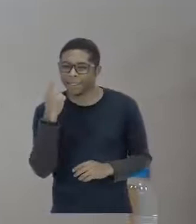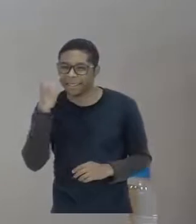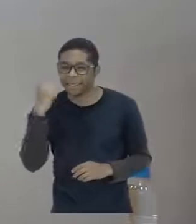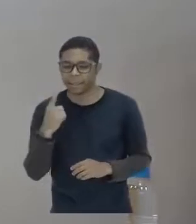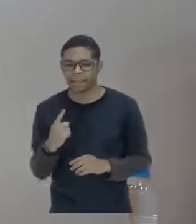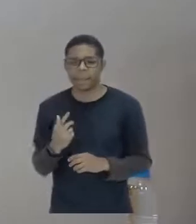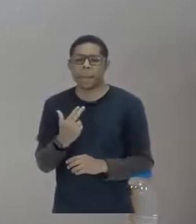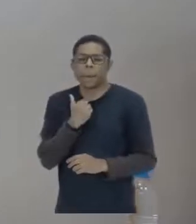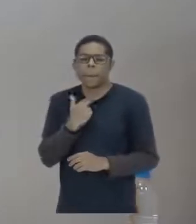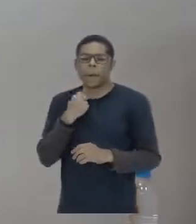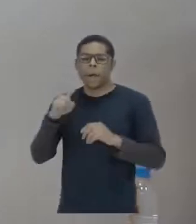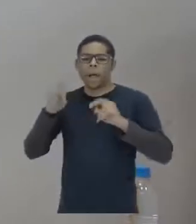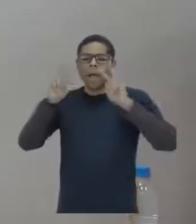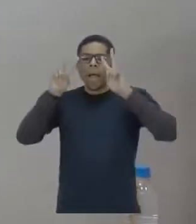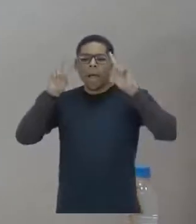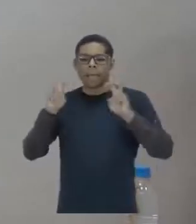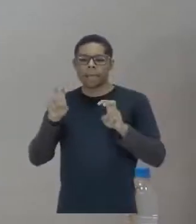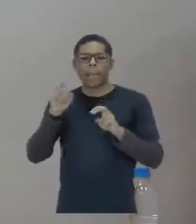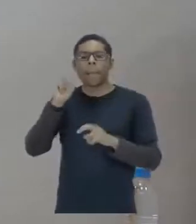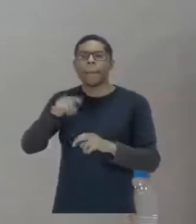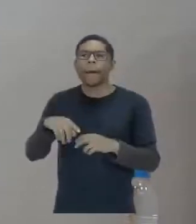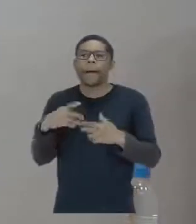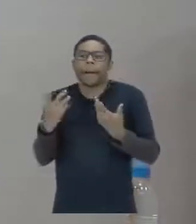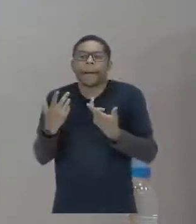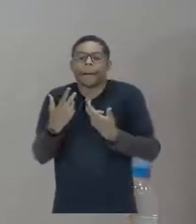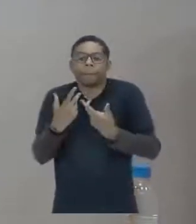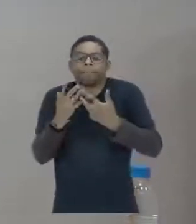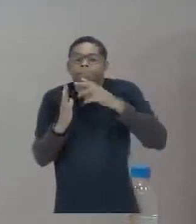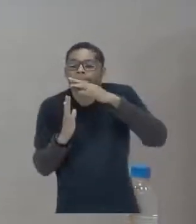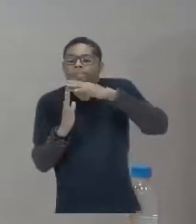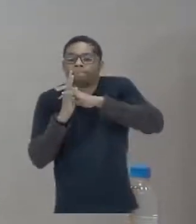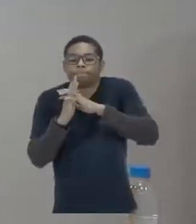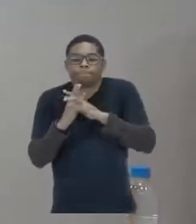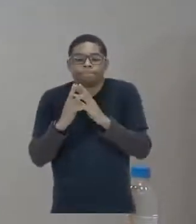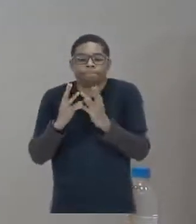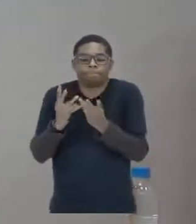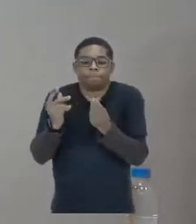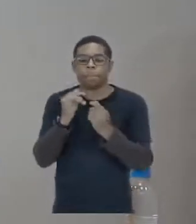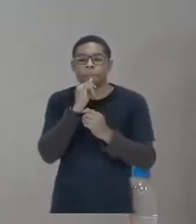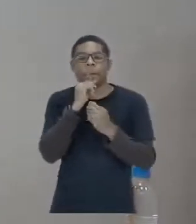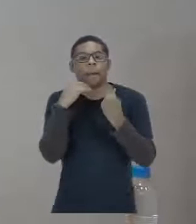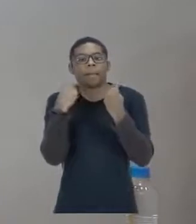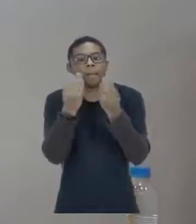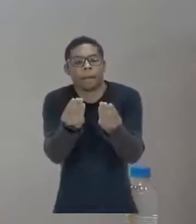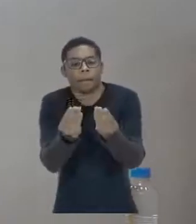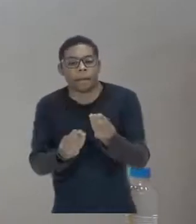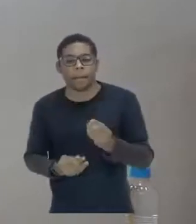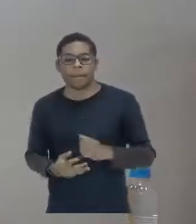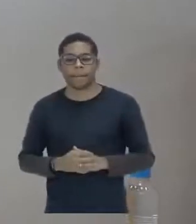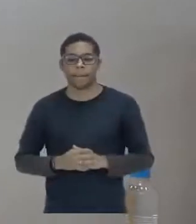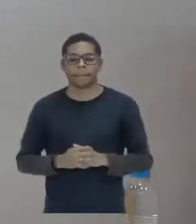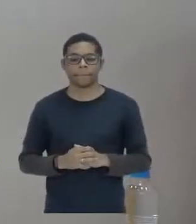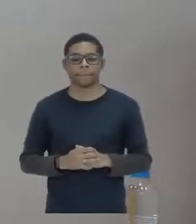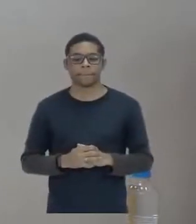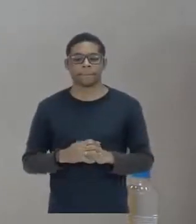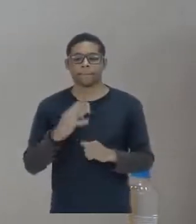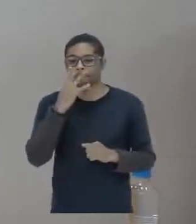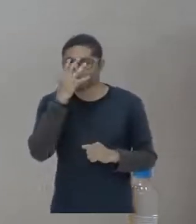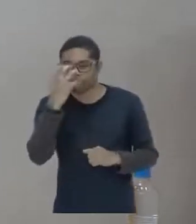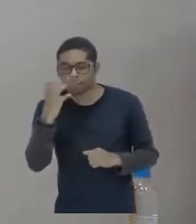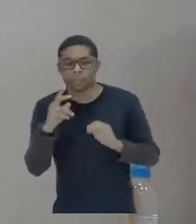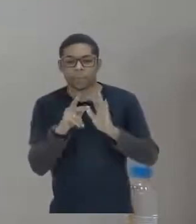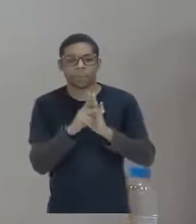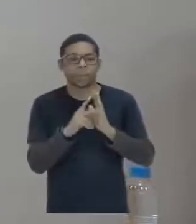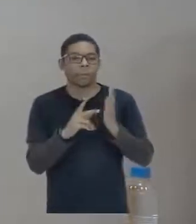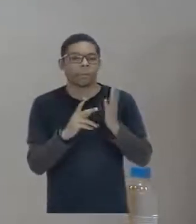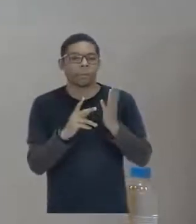não pode ser um tema que ele seja algo extremamente politizado, porque ele desperta paixões de lado A, de